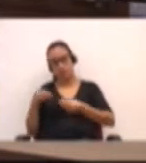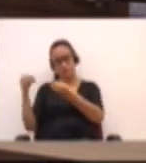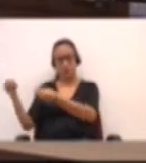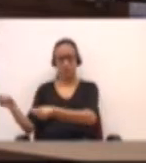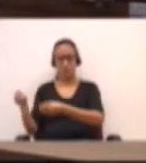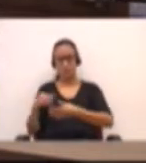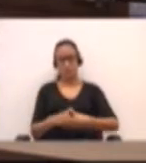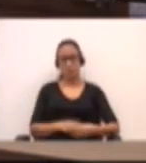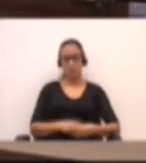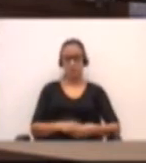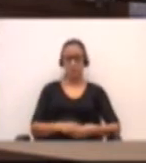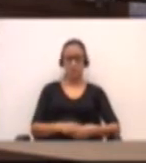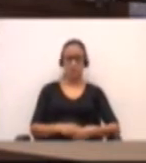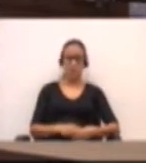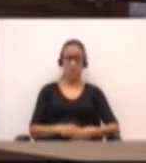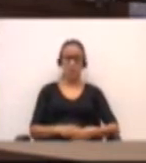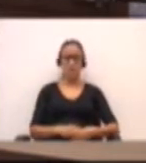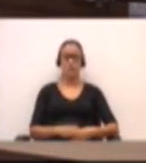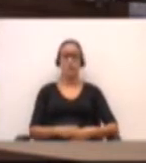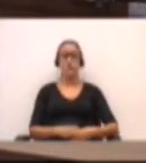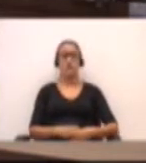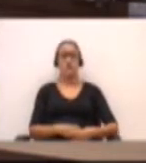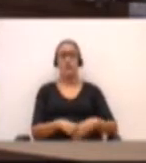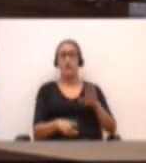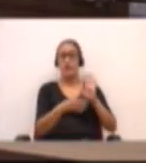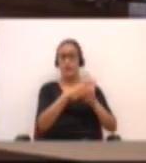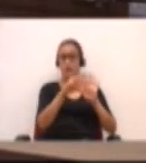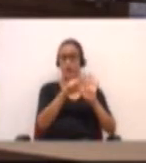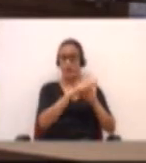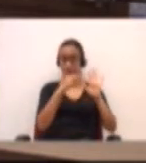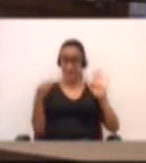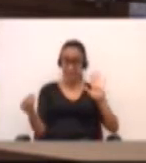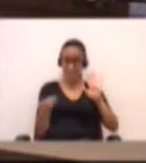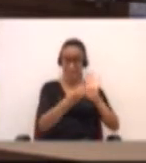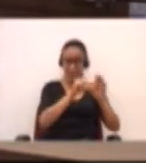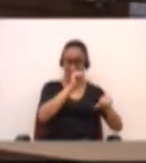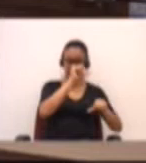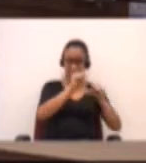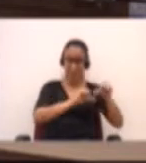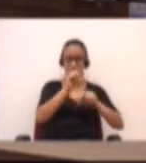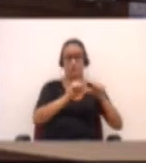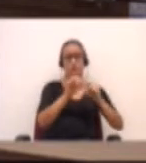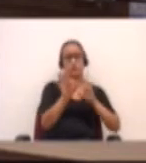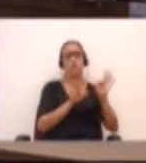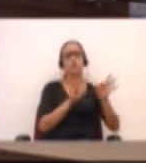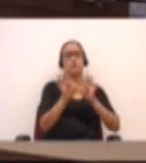Limeira, 6 de abril de 2015. Emenda modificativa ao projeto de resolução número